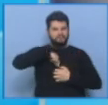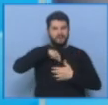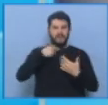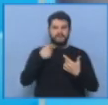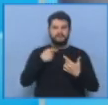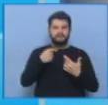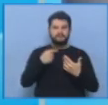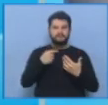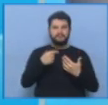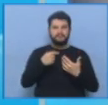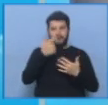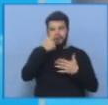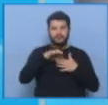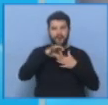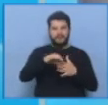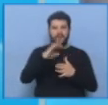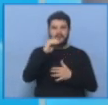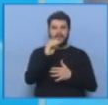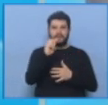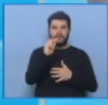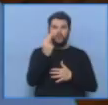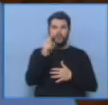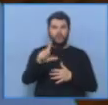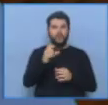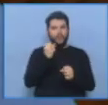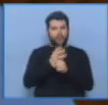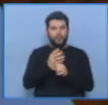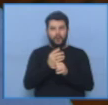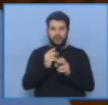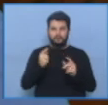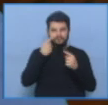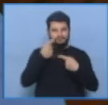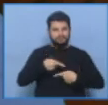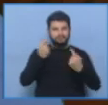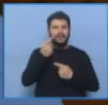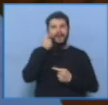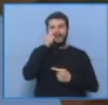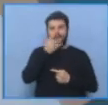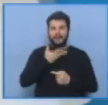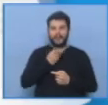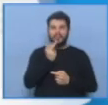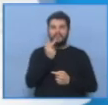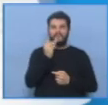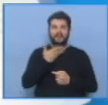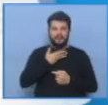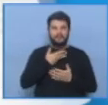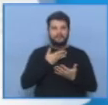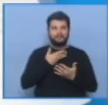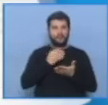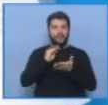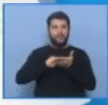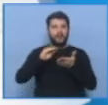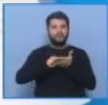há um líder, Saul, e há outro que está a emergir, que é David. e acho que o autor procura,